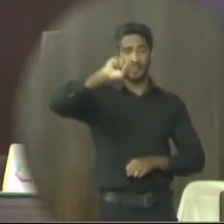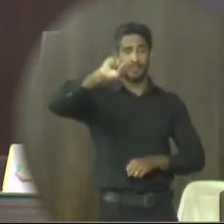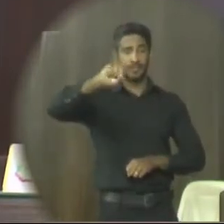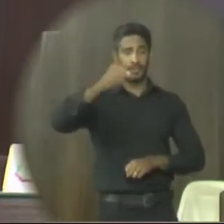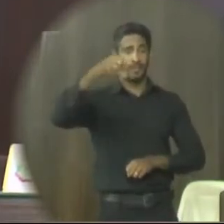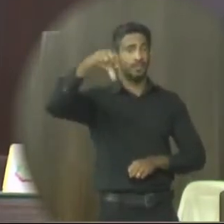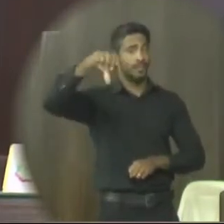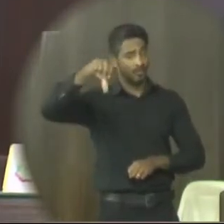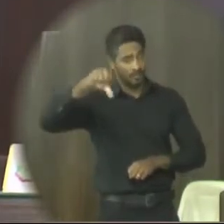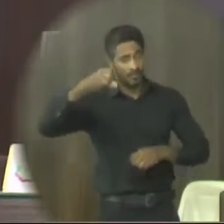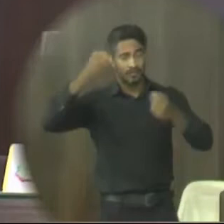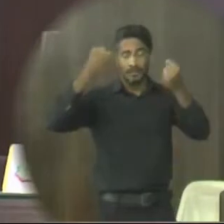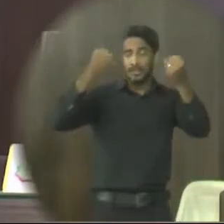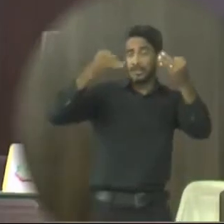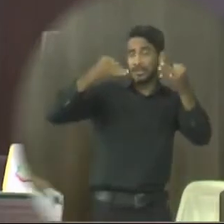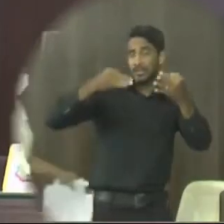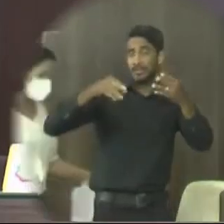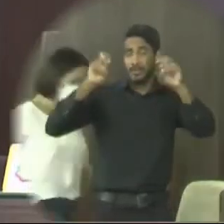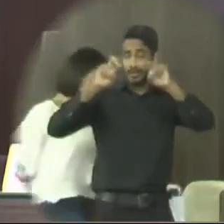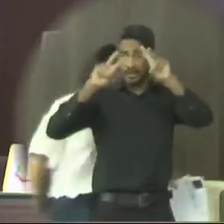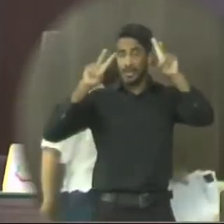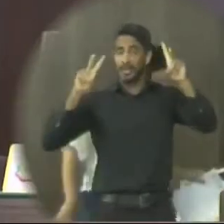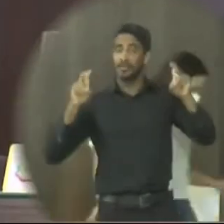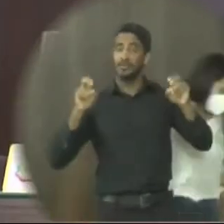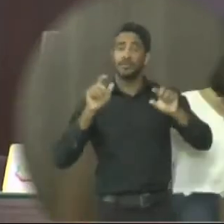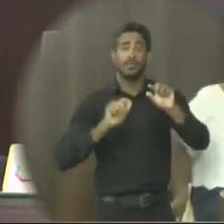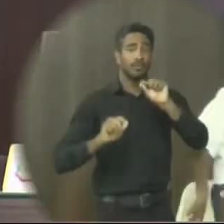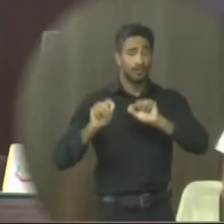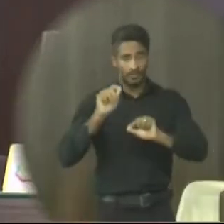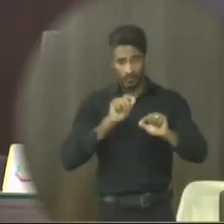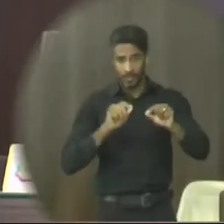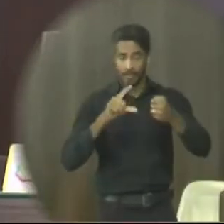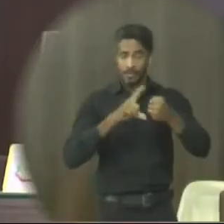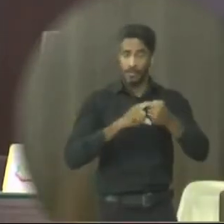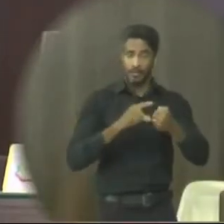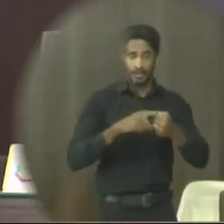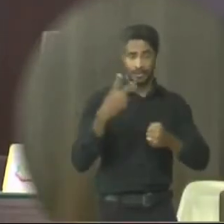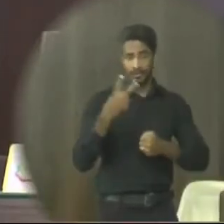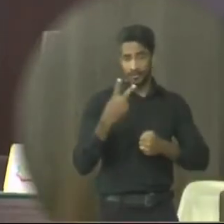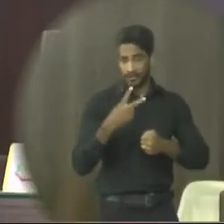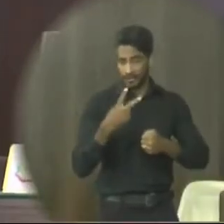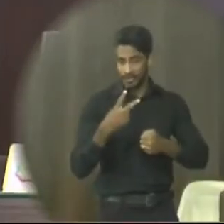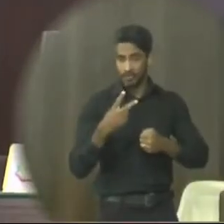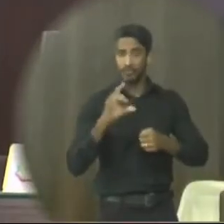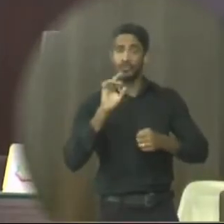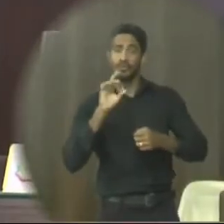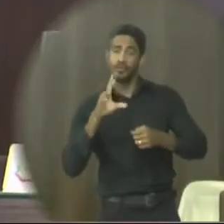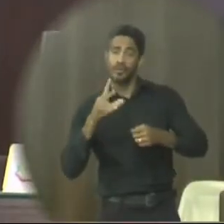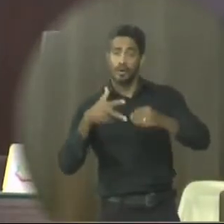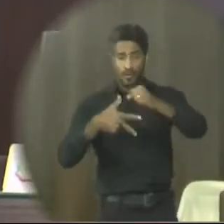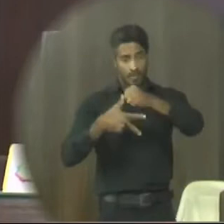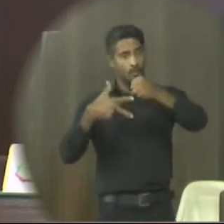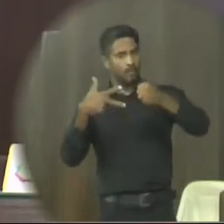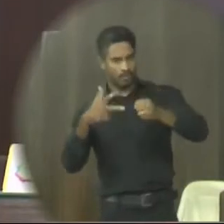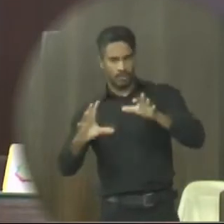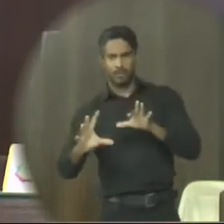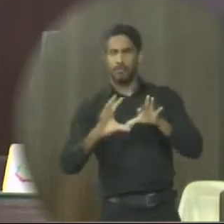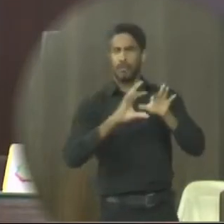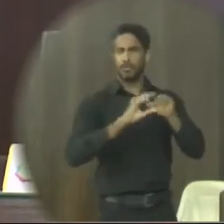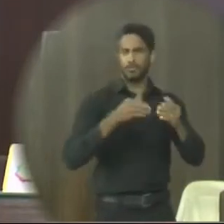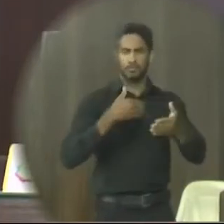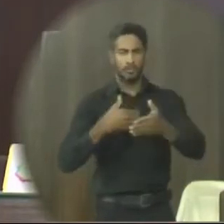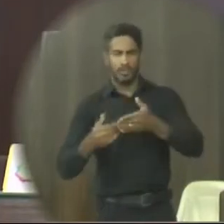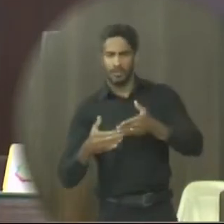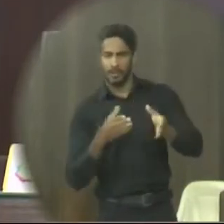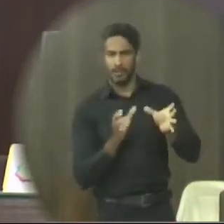1989, que dispõe, respectivamente, o seguinte. O artigo 2º são poderes da União independente e